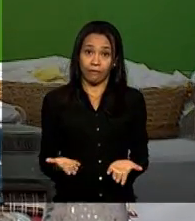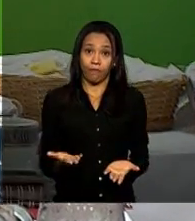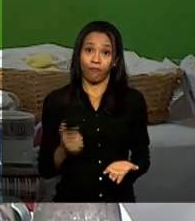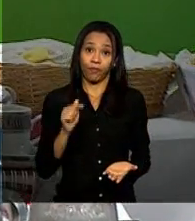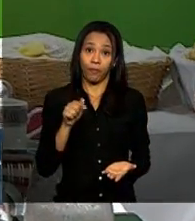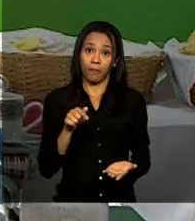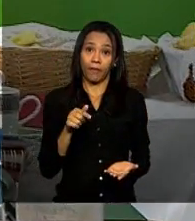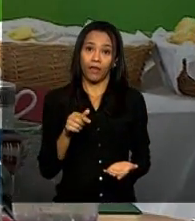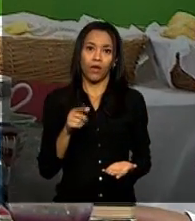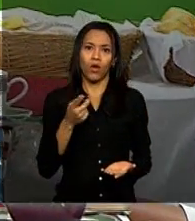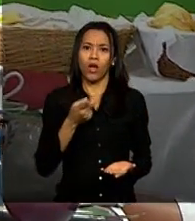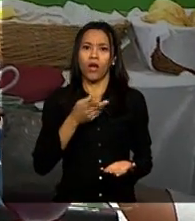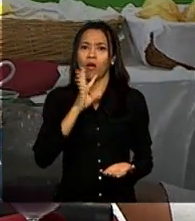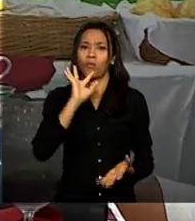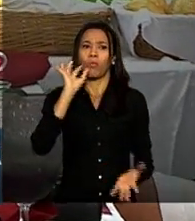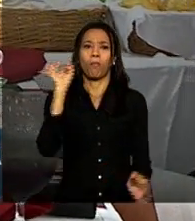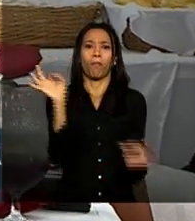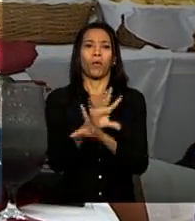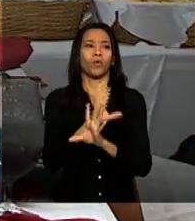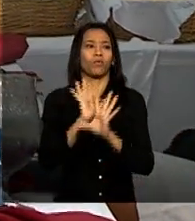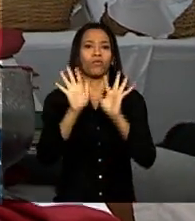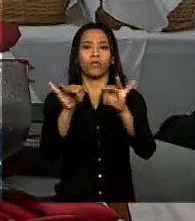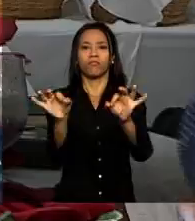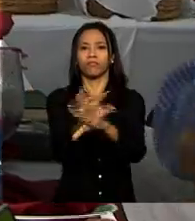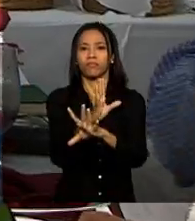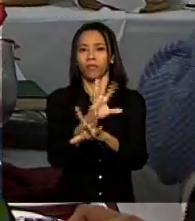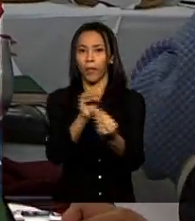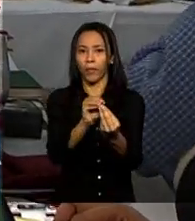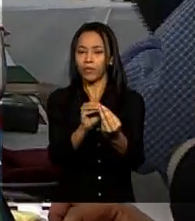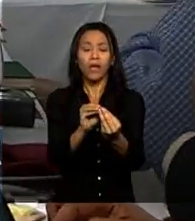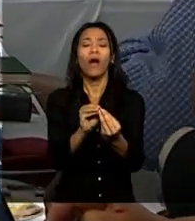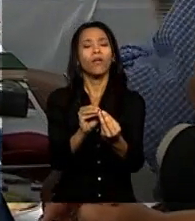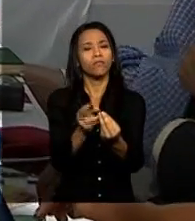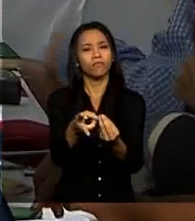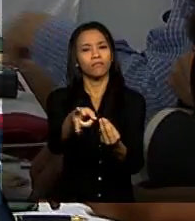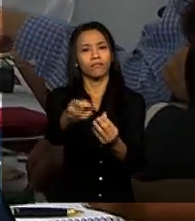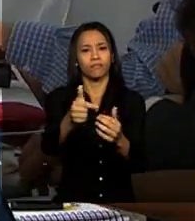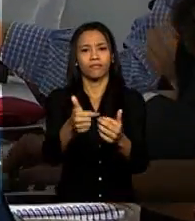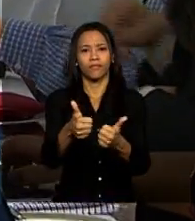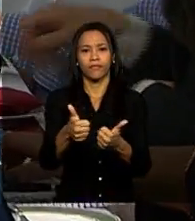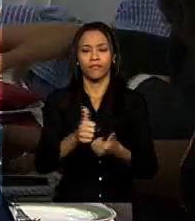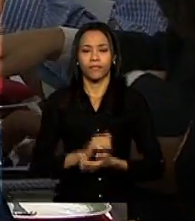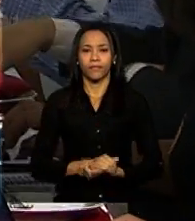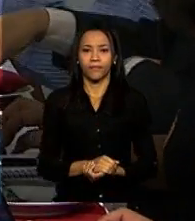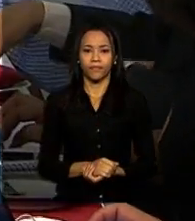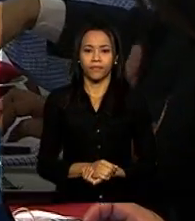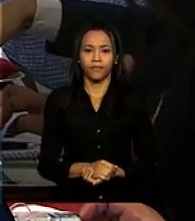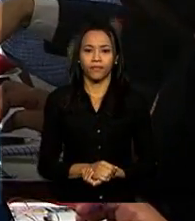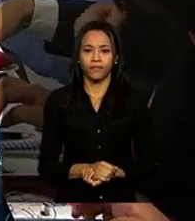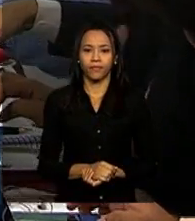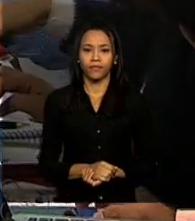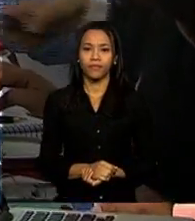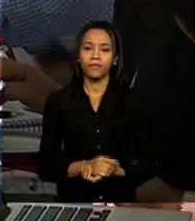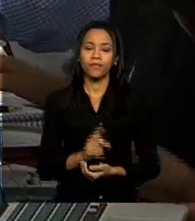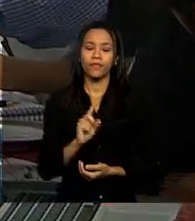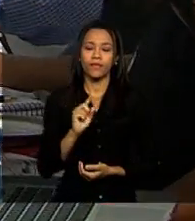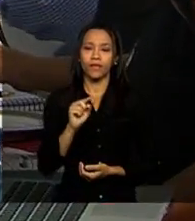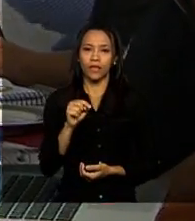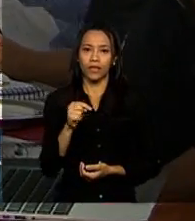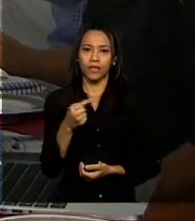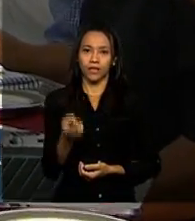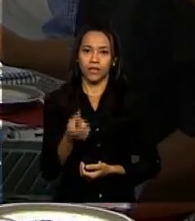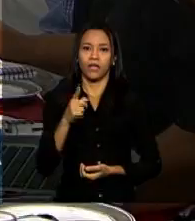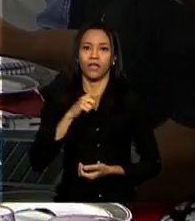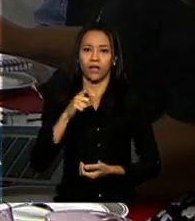fala agora ou nunca mais nós vamos falar Tu entendeu então nós teremos maisos relações bilaterais